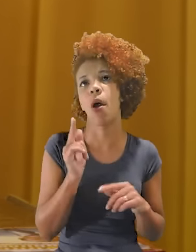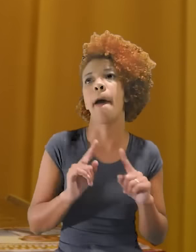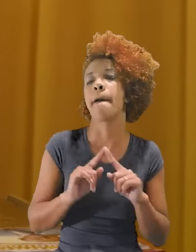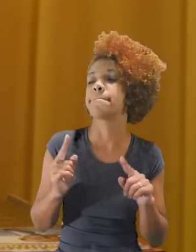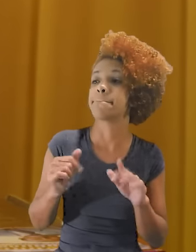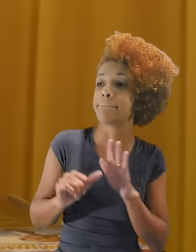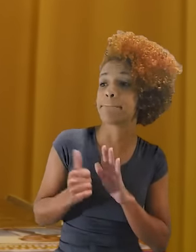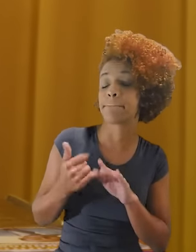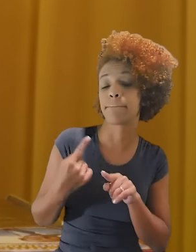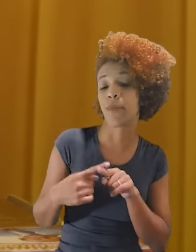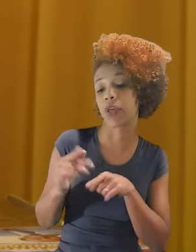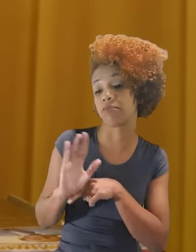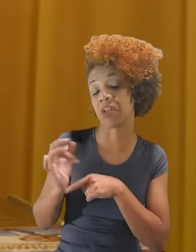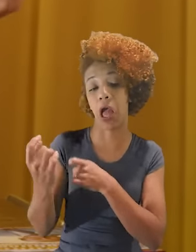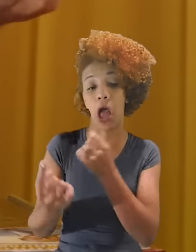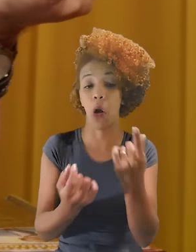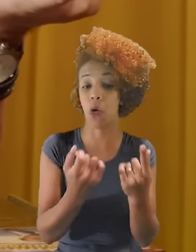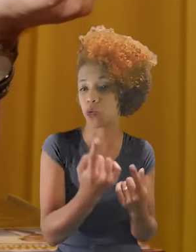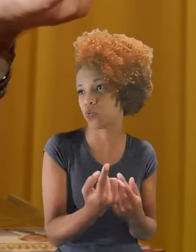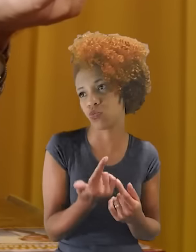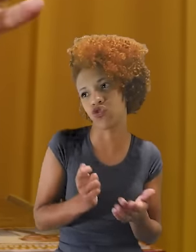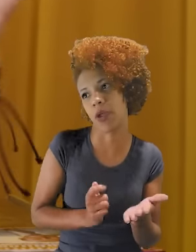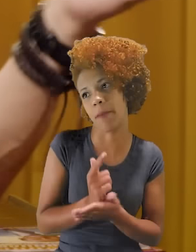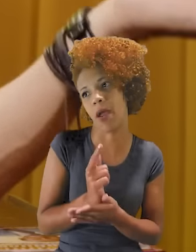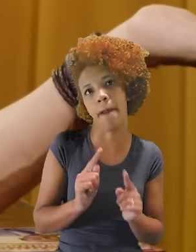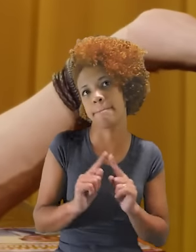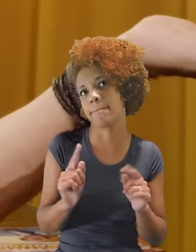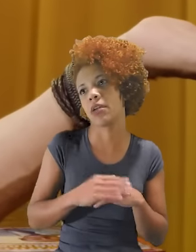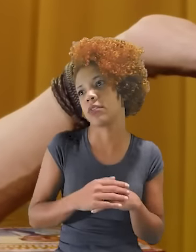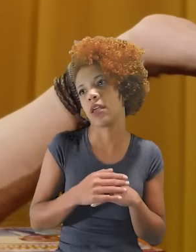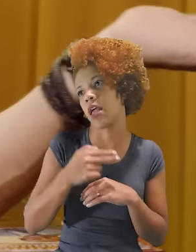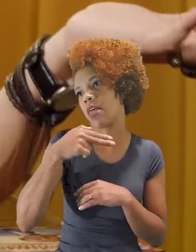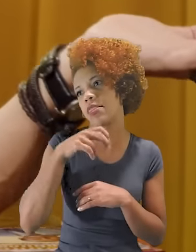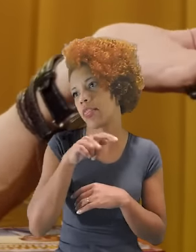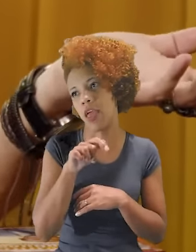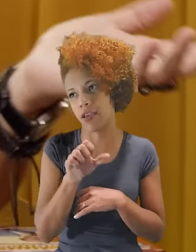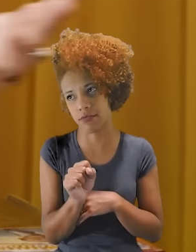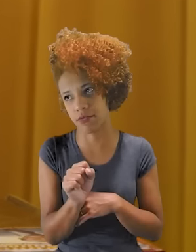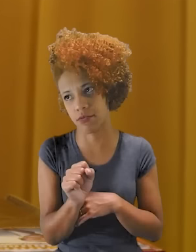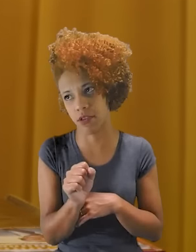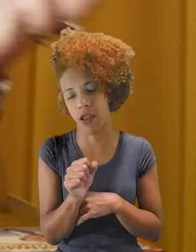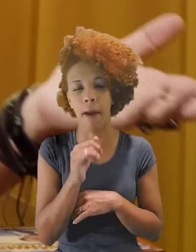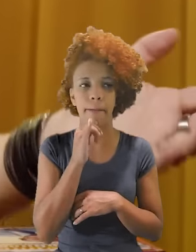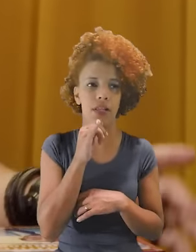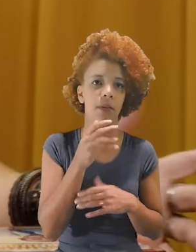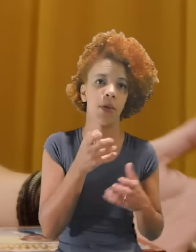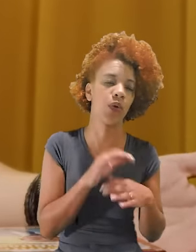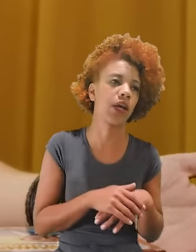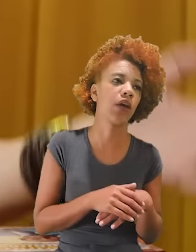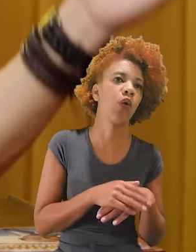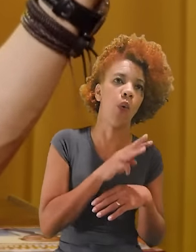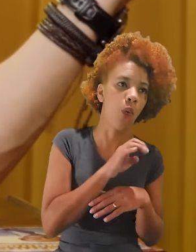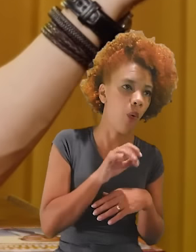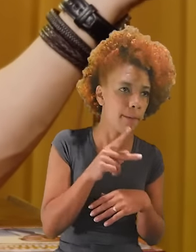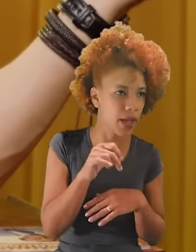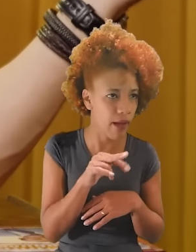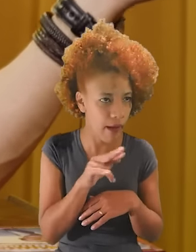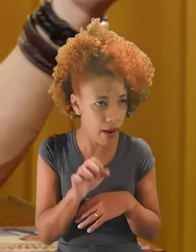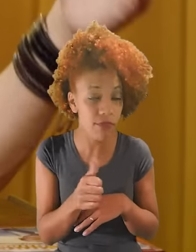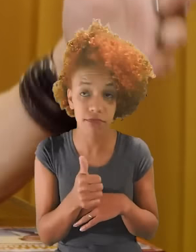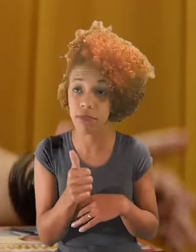Primeiro porque passava em poucos cinemas, né? Os caras não tinham esse aparelho em toda. É tipo IMAX. É estrutura. Você fala, é a mesma coisa. Você fala assim, pô, cara, você assistiu Oppenheimer em IMAX? Ah,